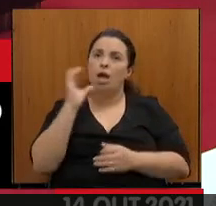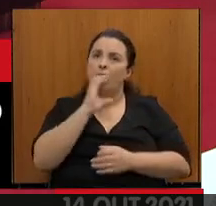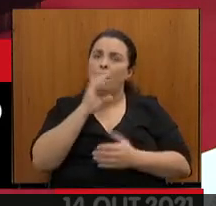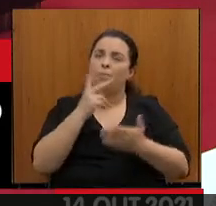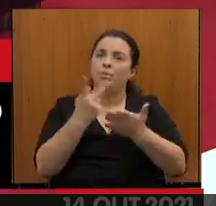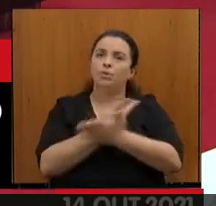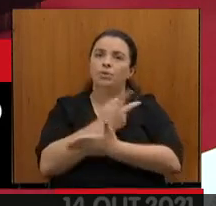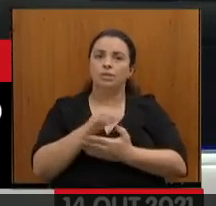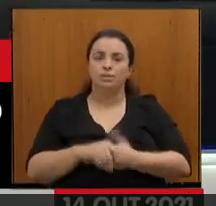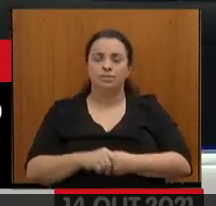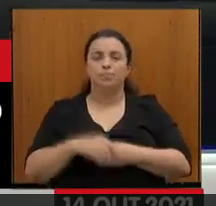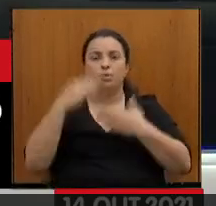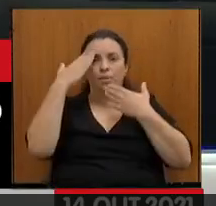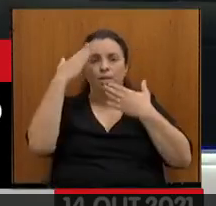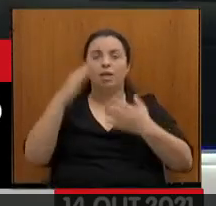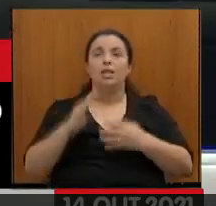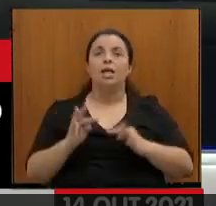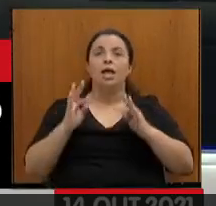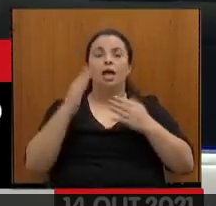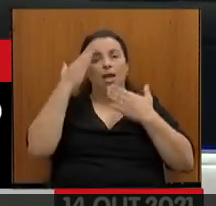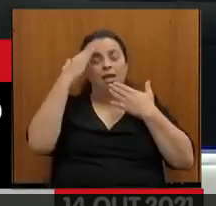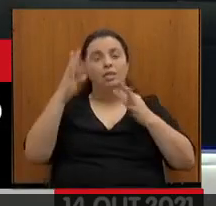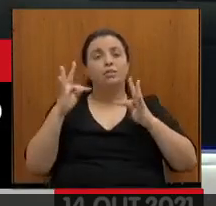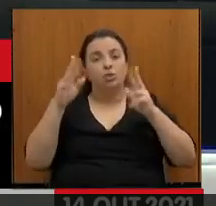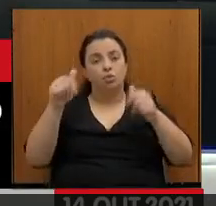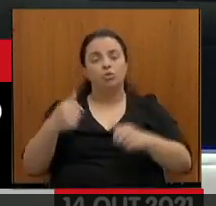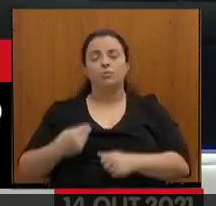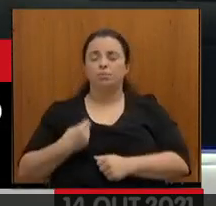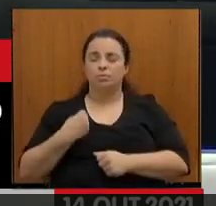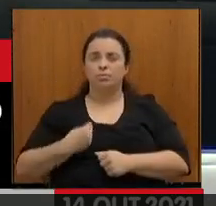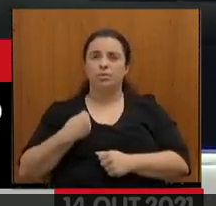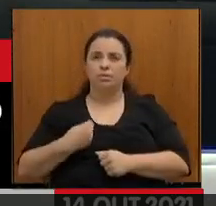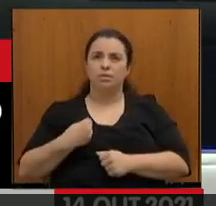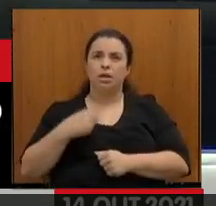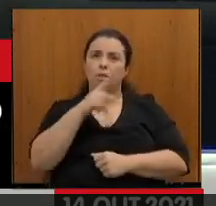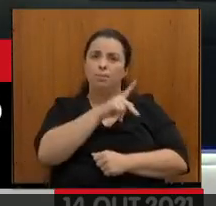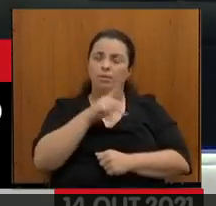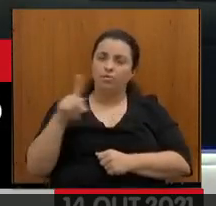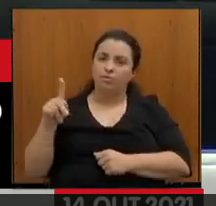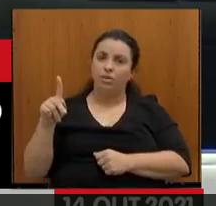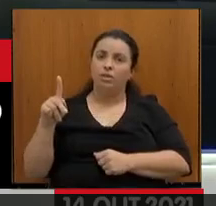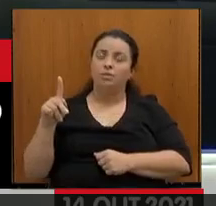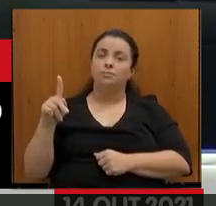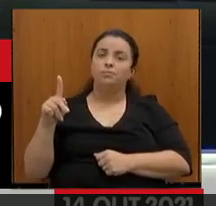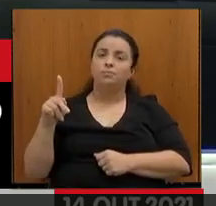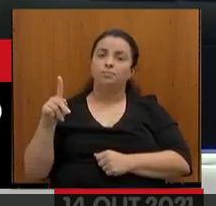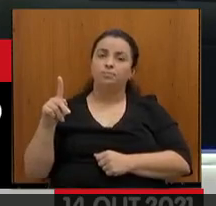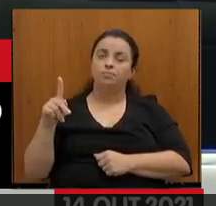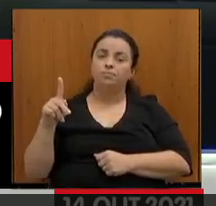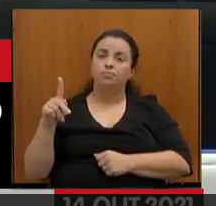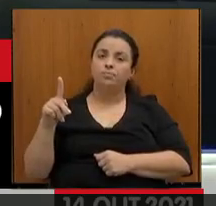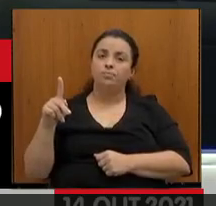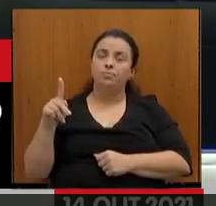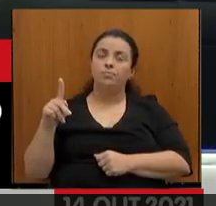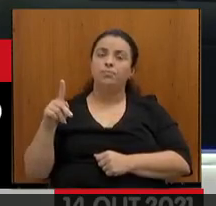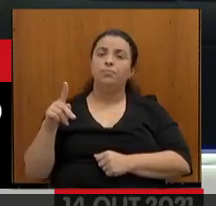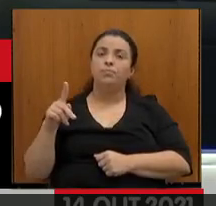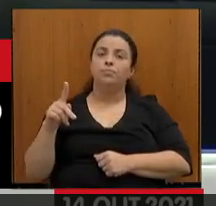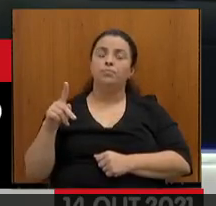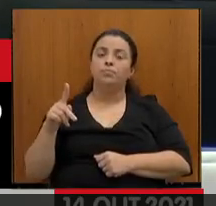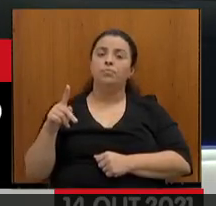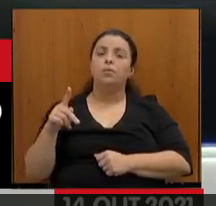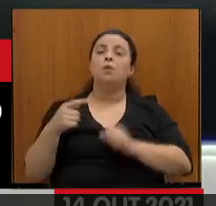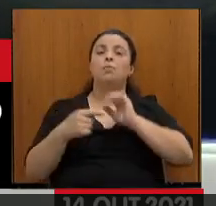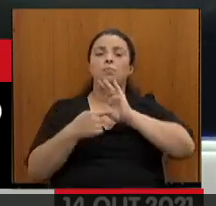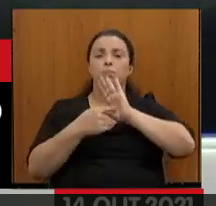Agradecendo a todas, a todos pela presença, a presidência manifesta que está cumprido o objetivo